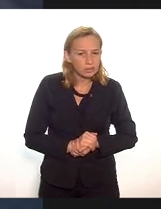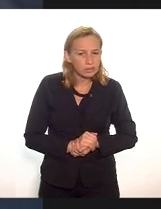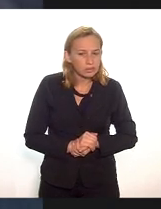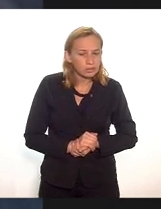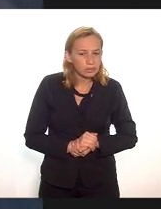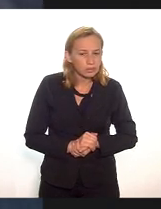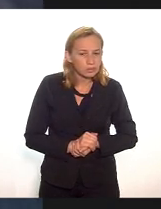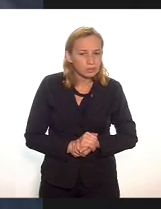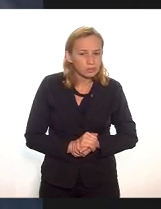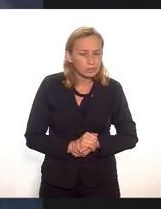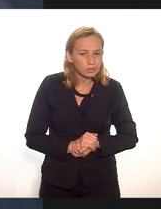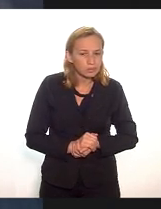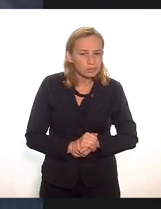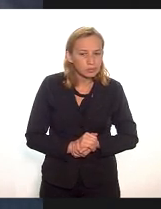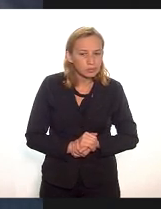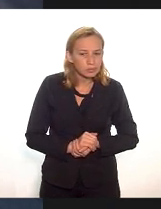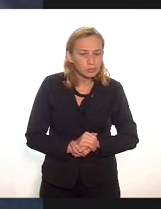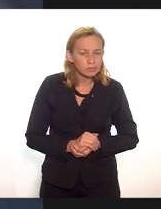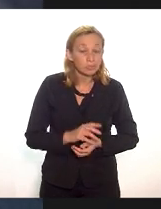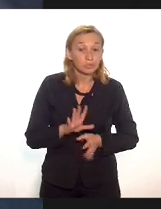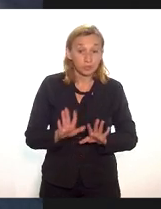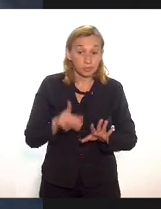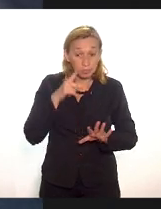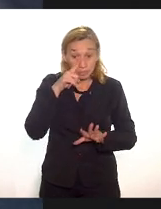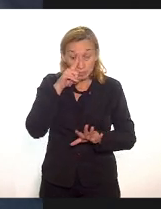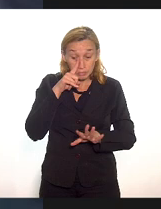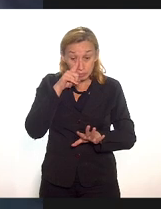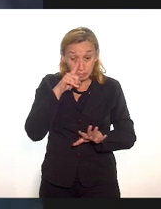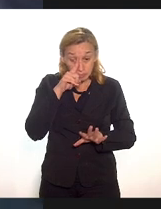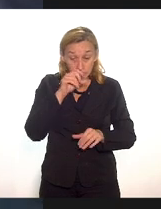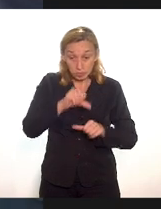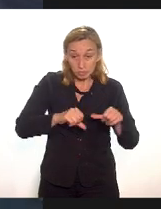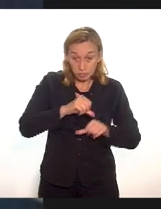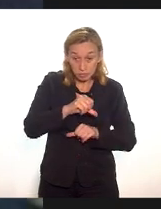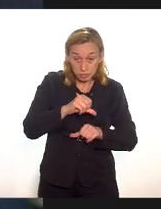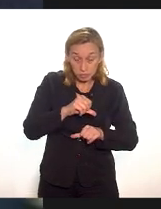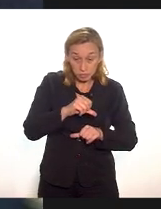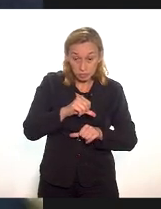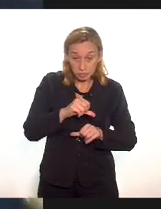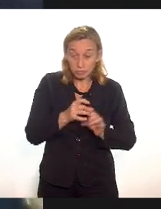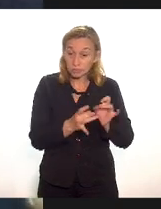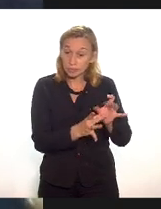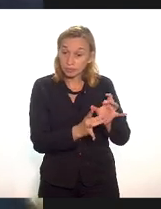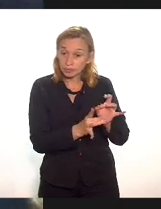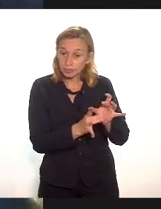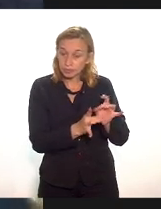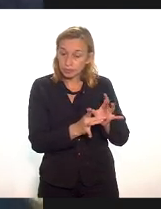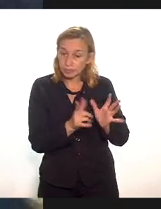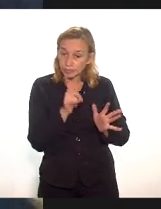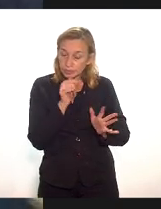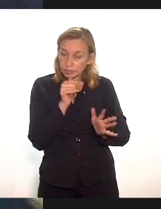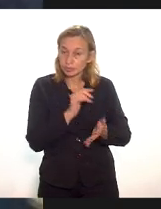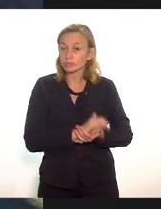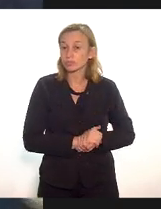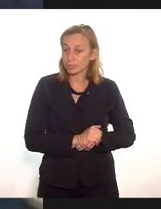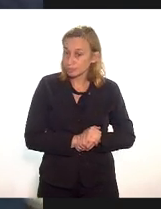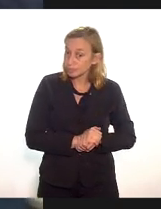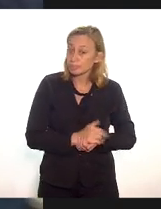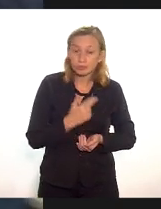ter a preocupação do perigo em transformar a água em mercadoria. Devemos ter a